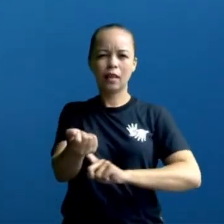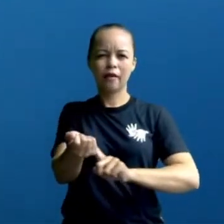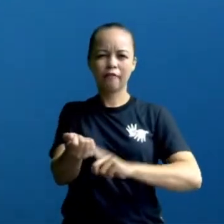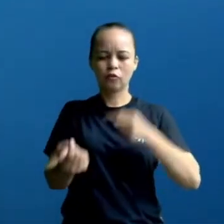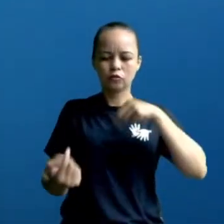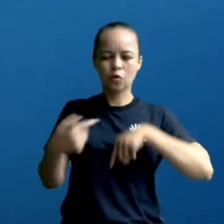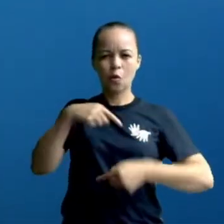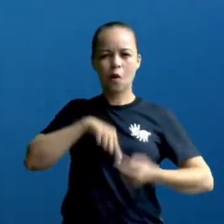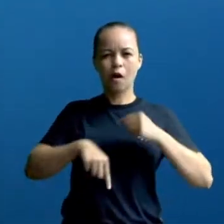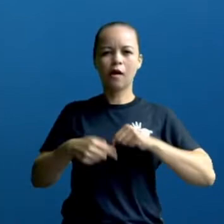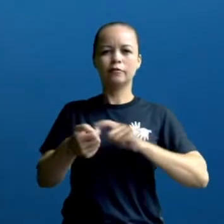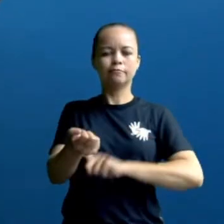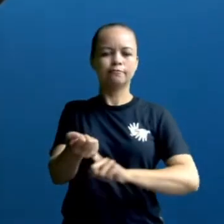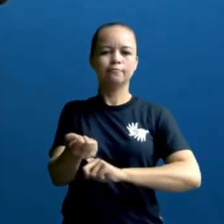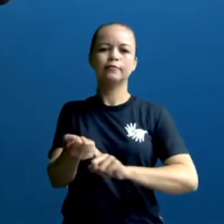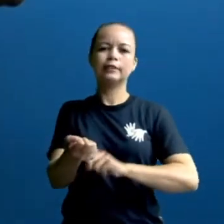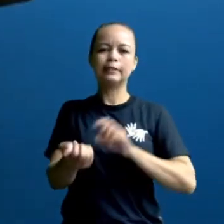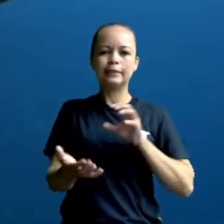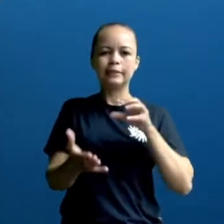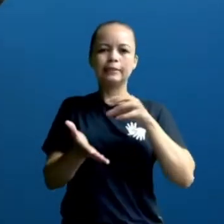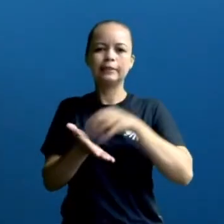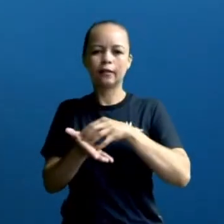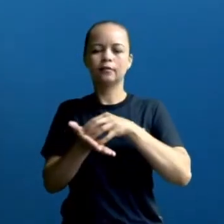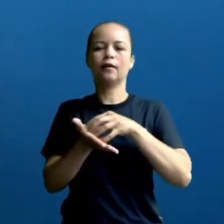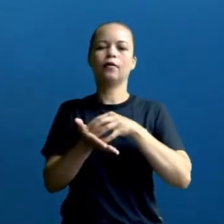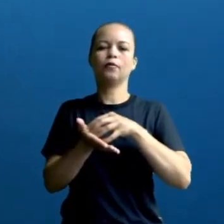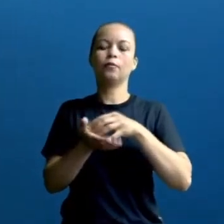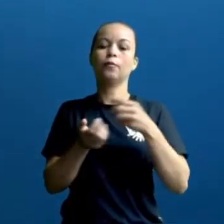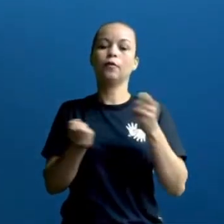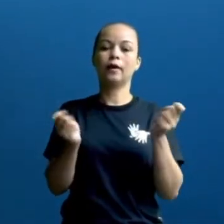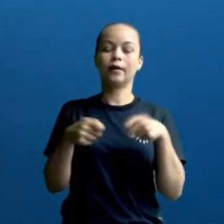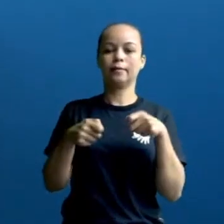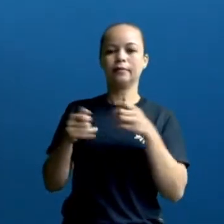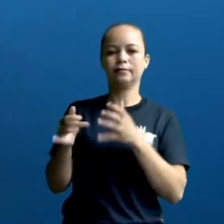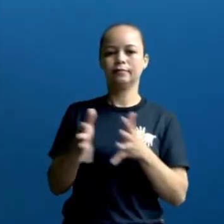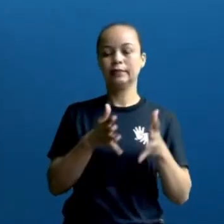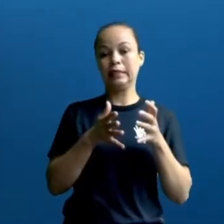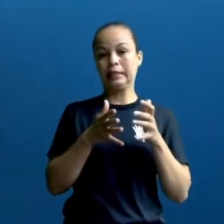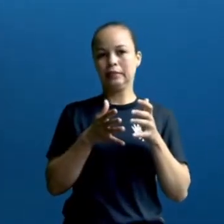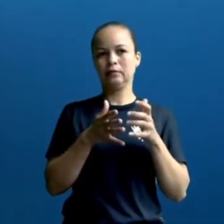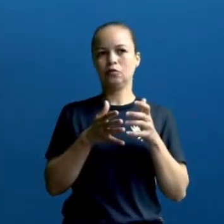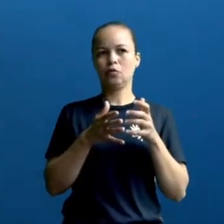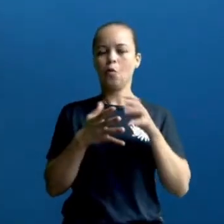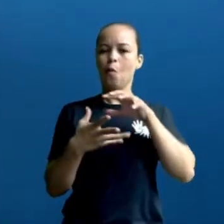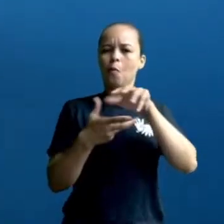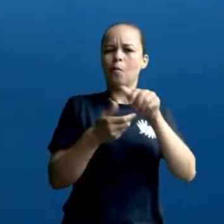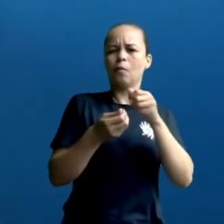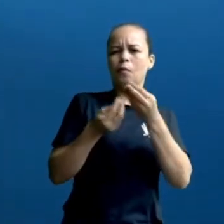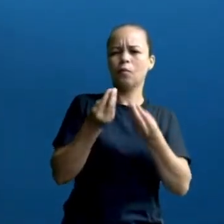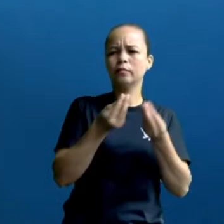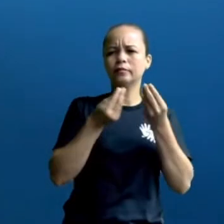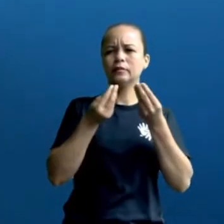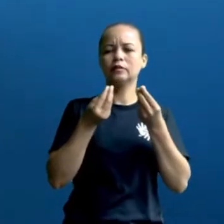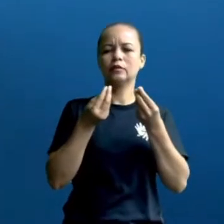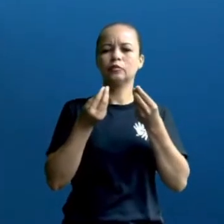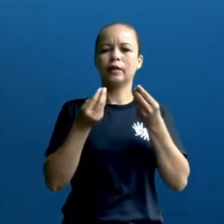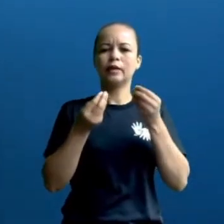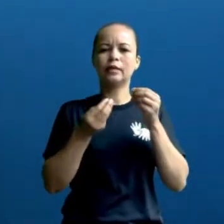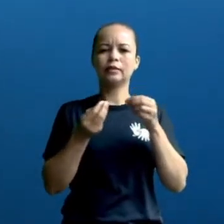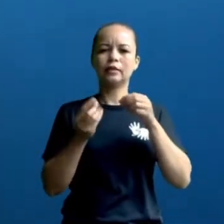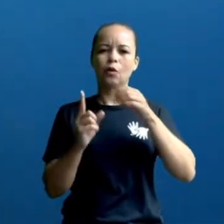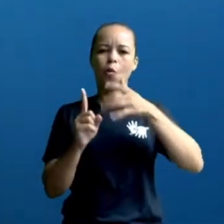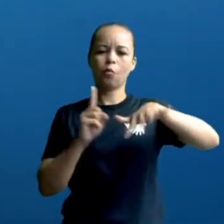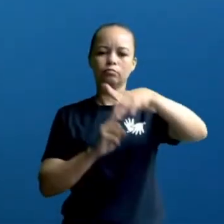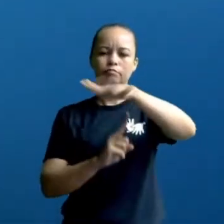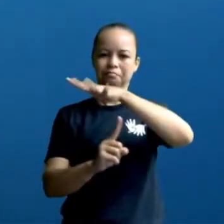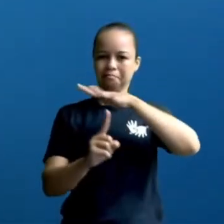nervoso central. Porque essas informações, gente, que são captadas do mundo sensível, dessa experiência com o ambiente, a